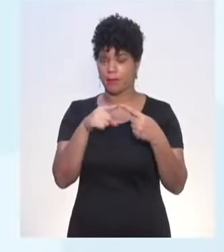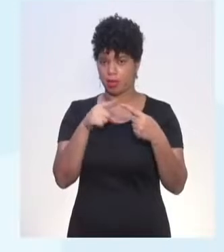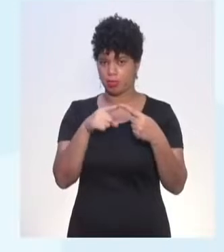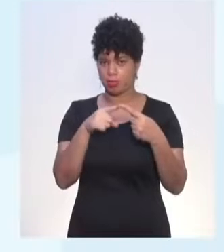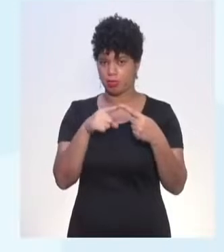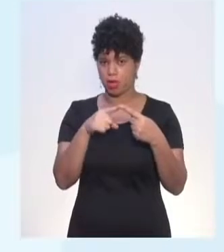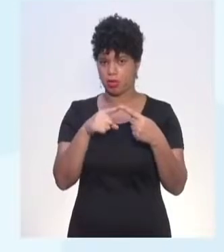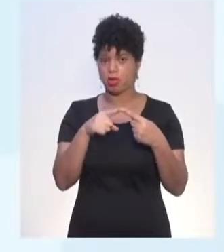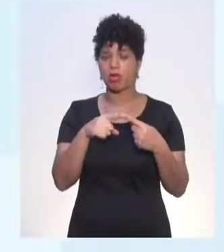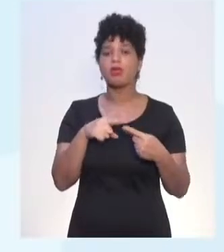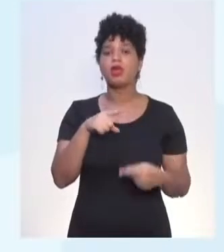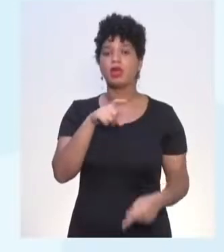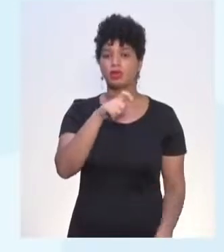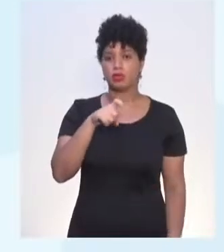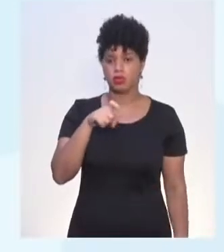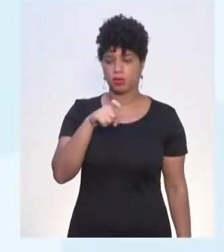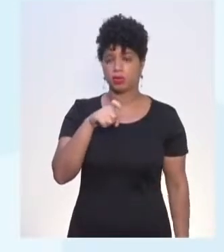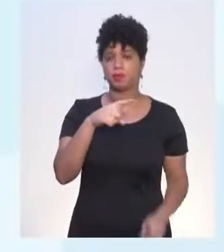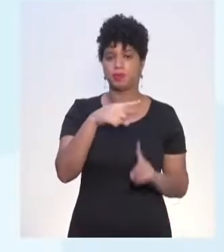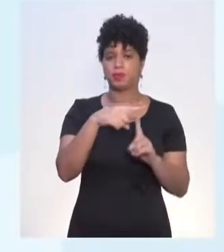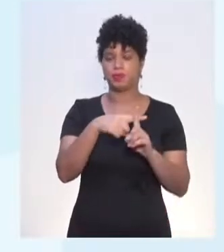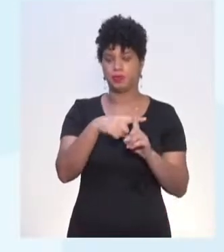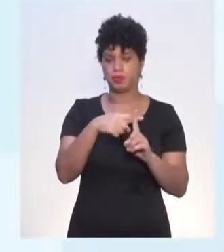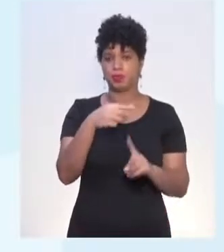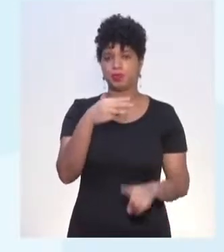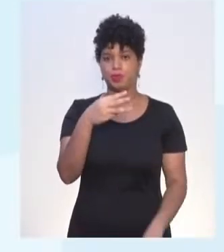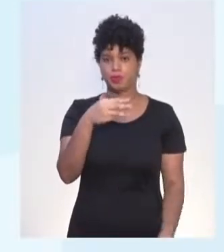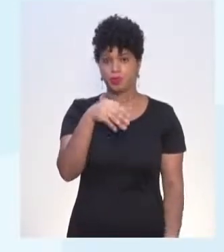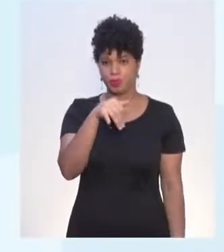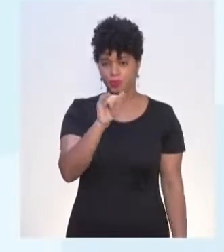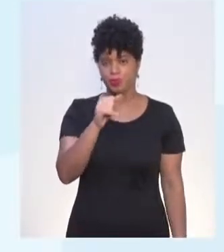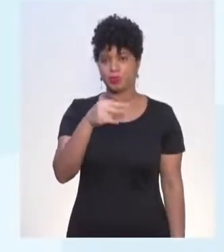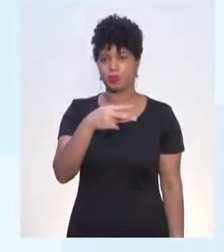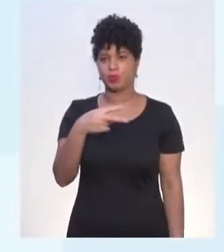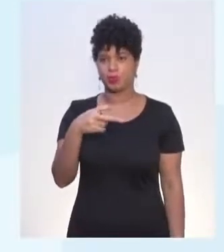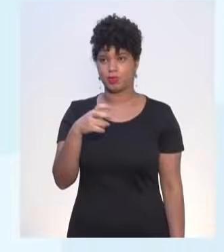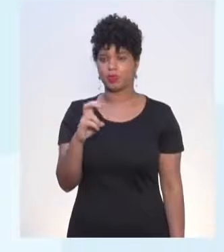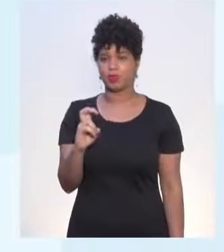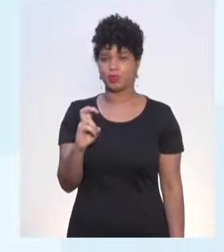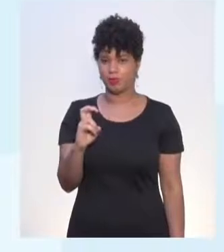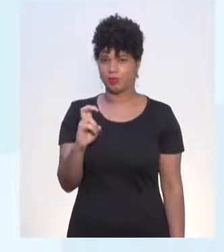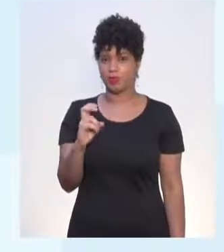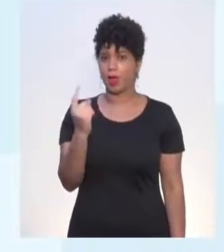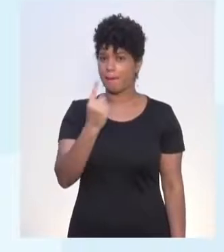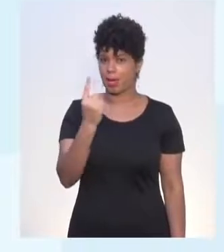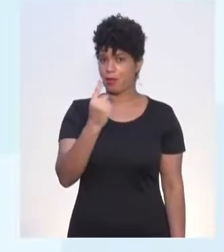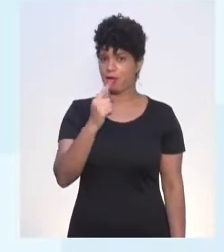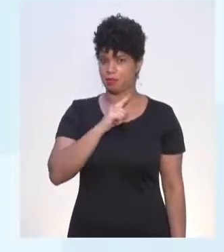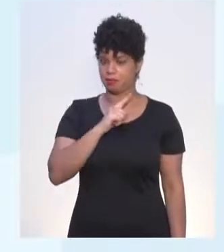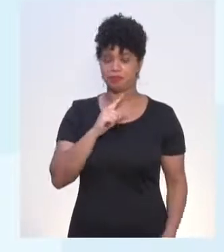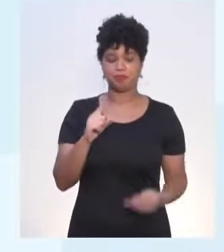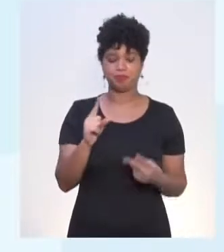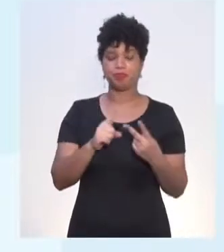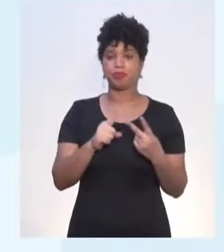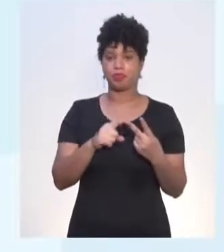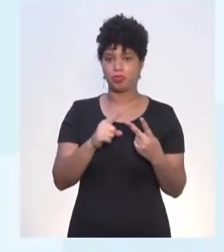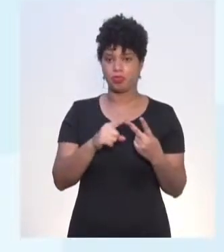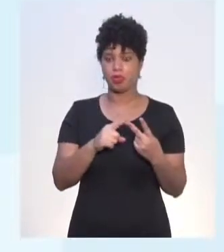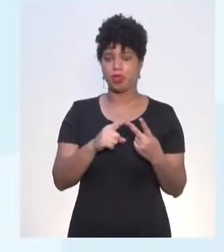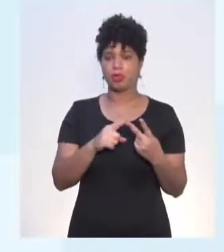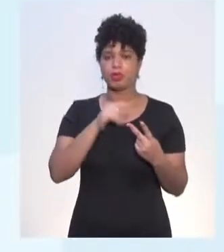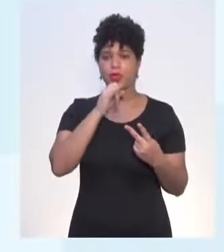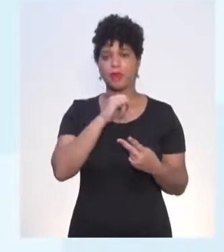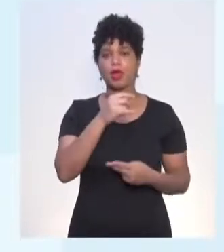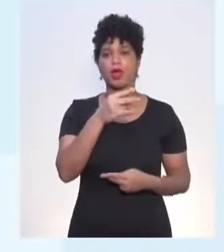sistema é x mais 3y igual a 5. Esse é o primeiro sistema. O segundo sistema